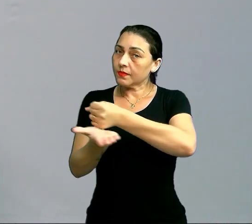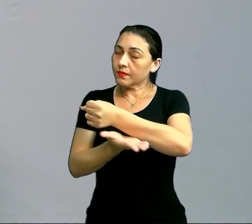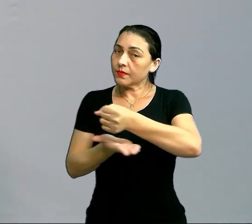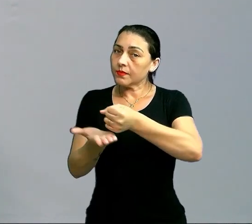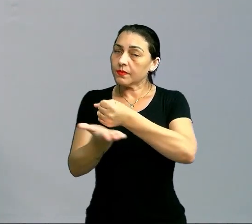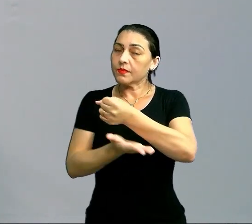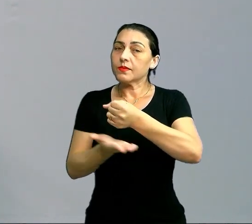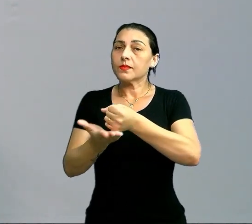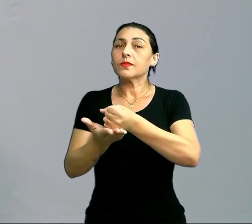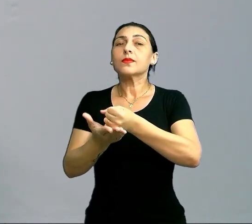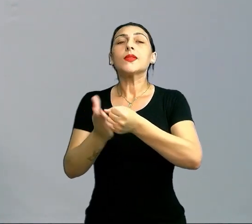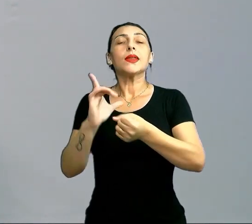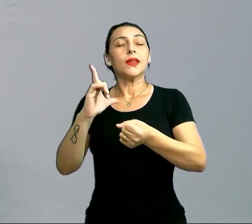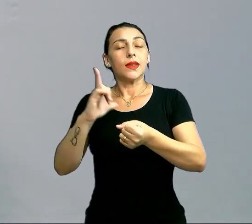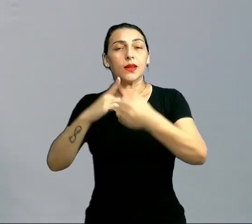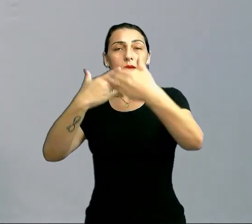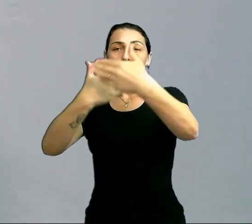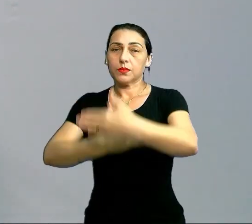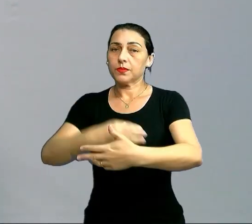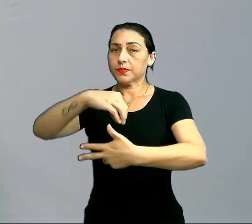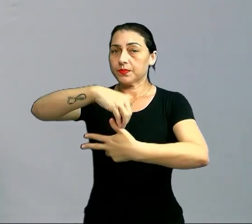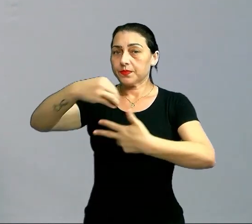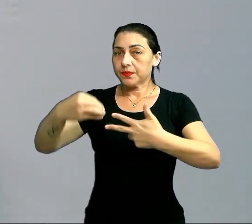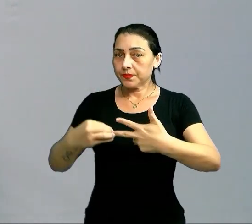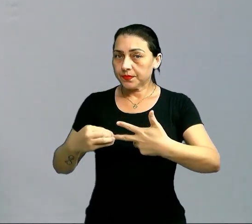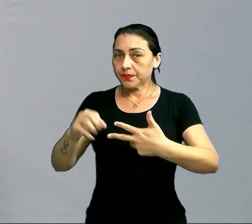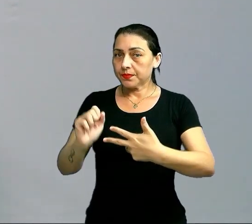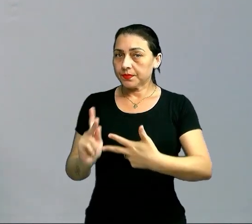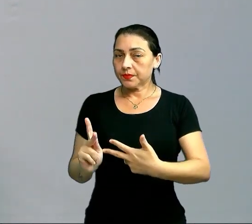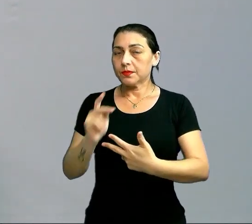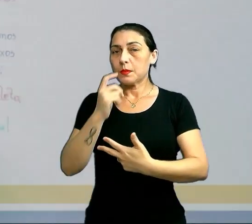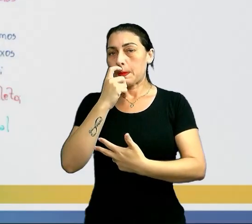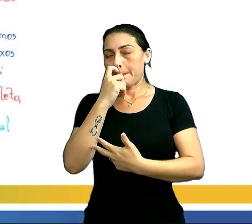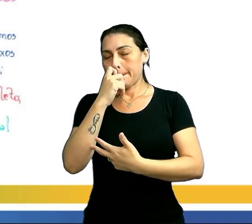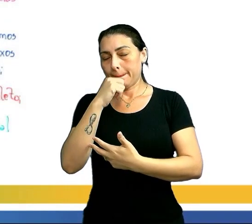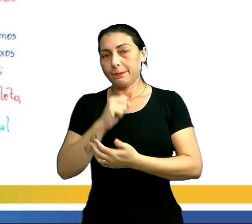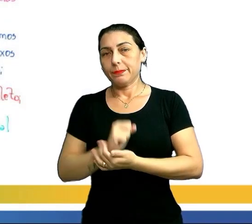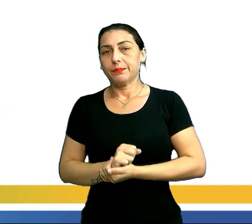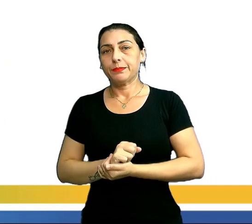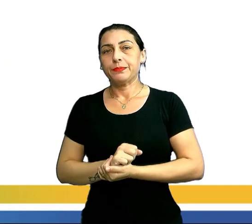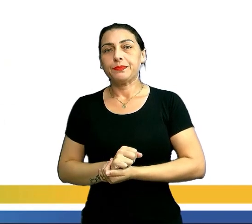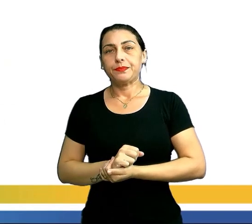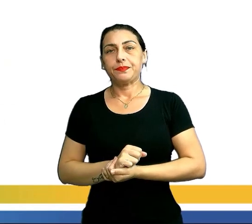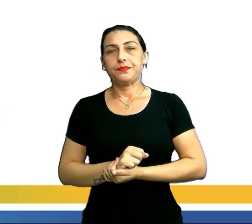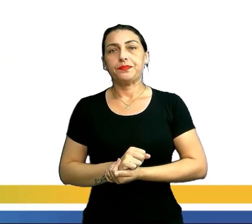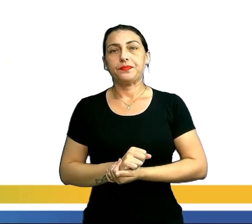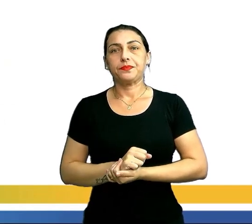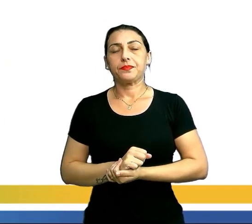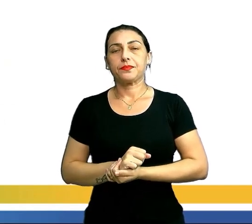basicamente cobra-se isso no Enem. Ok? Vamos adiante.